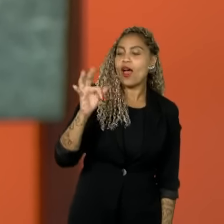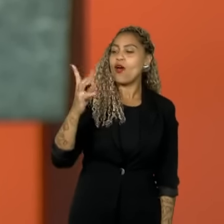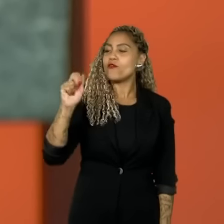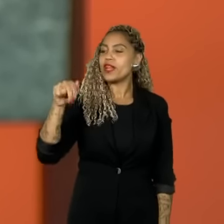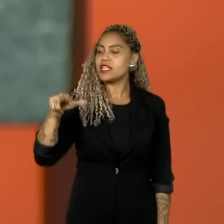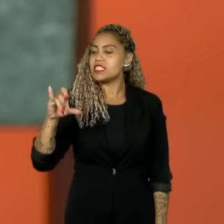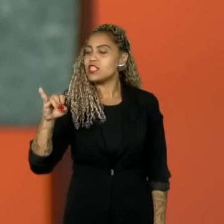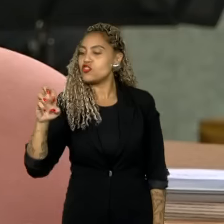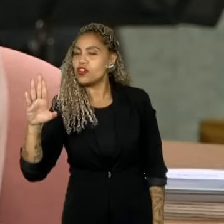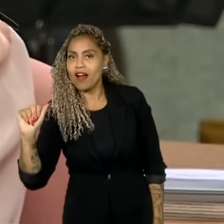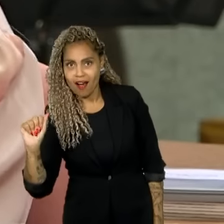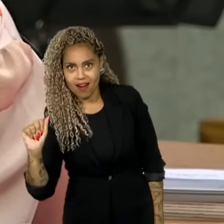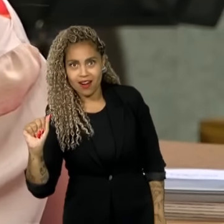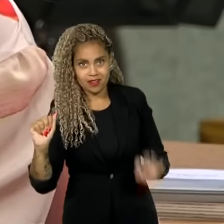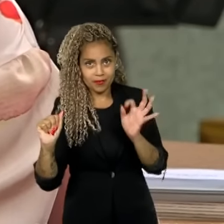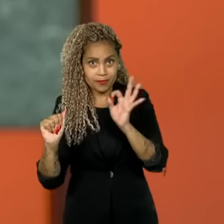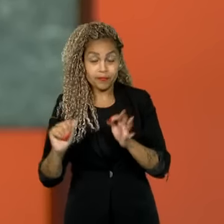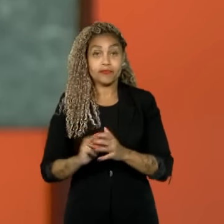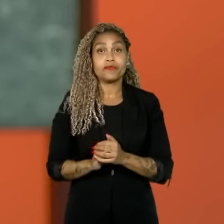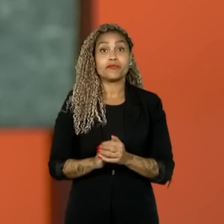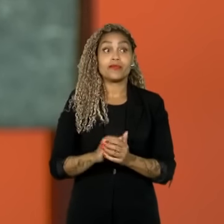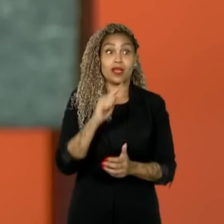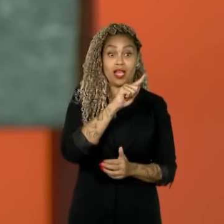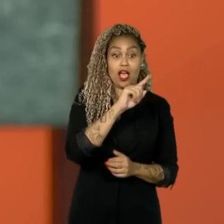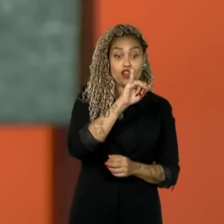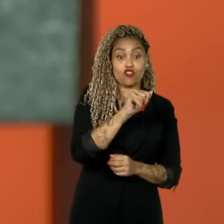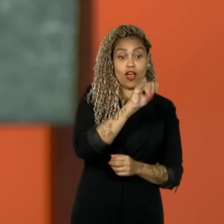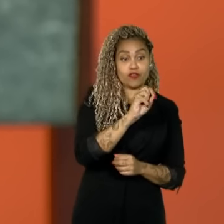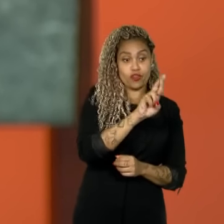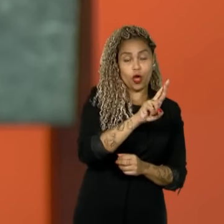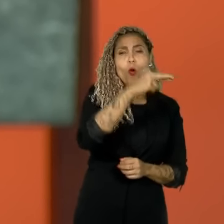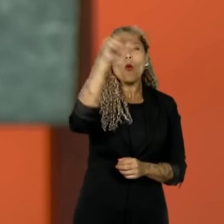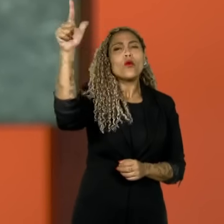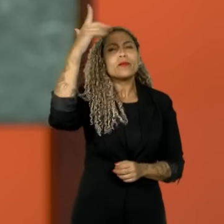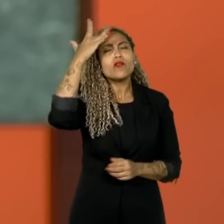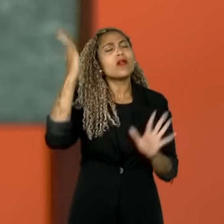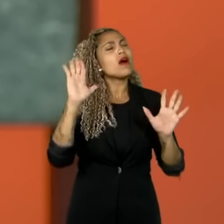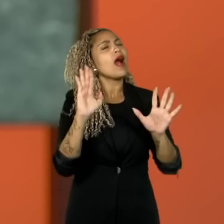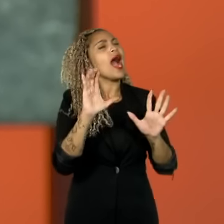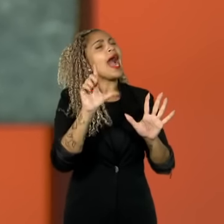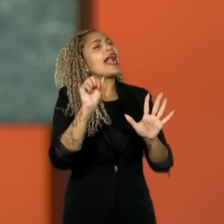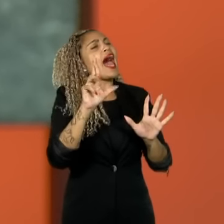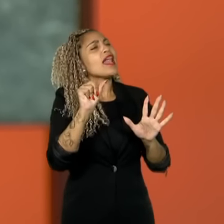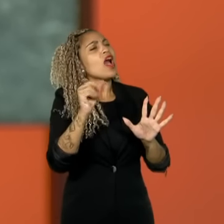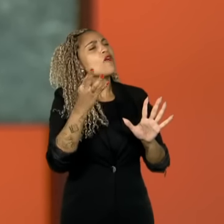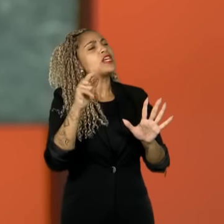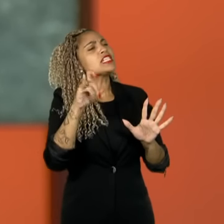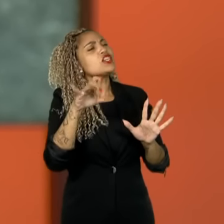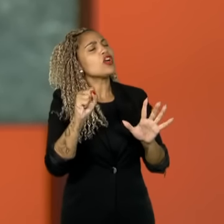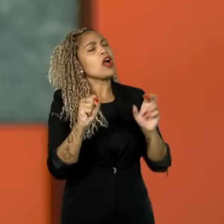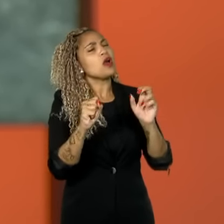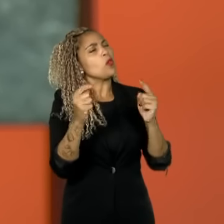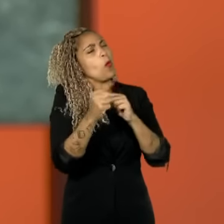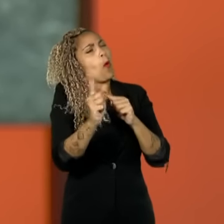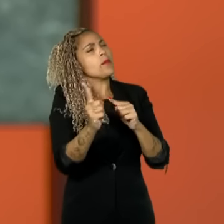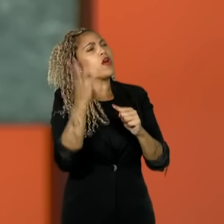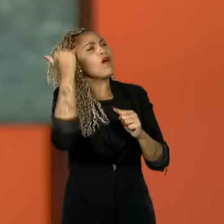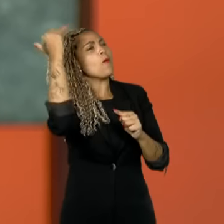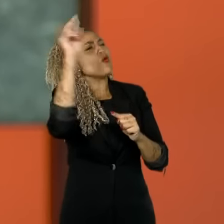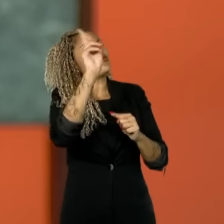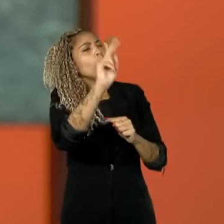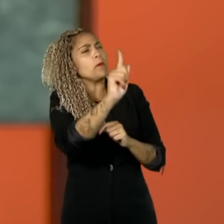É. E aí o seu Jadir, enfim, outras pessoas falaram, mas Clara Francisca não é nome de artista. Então você tem